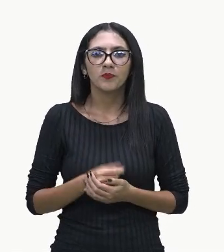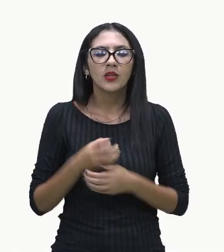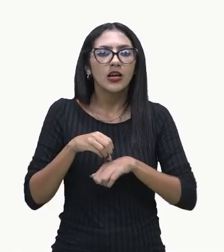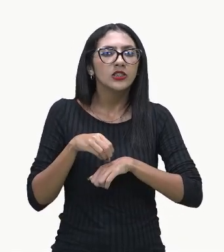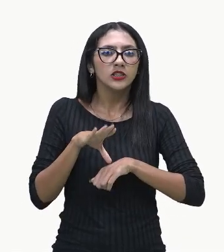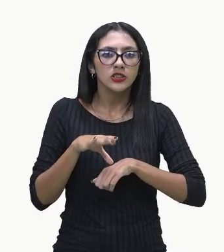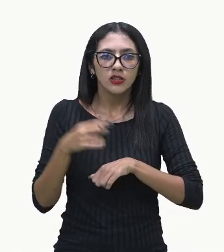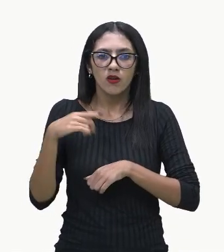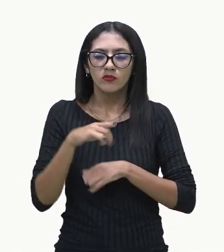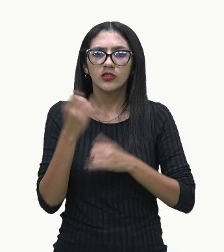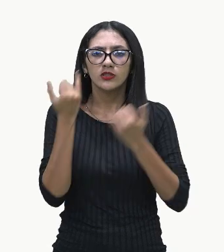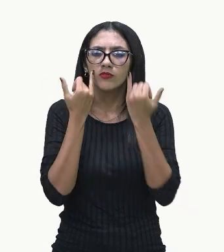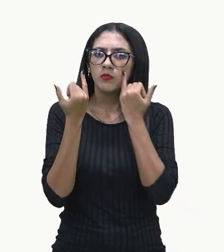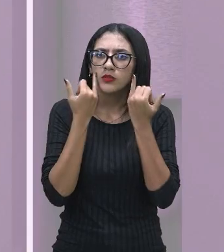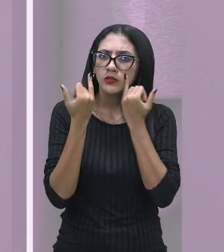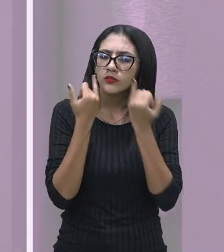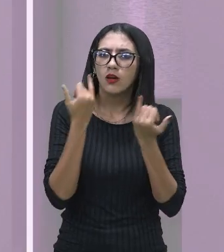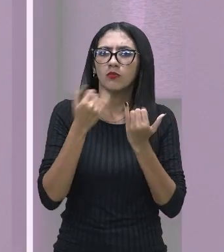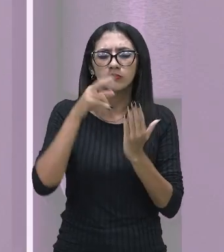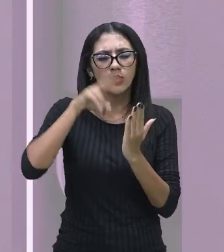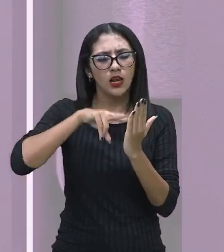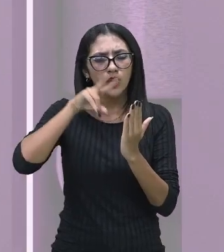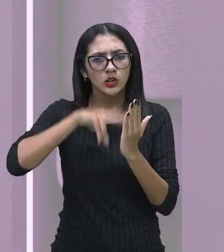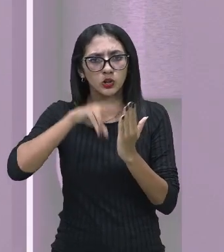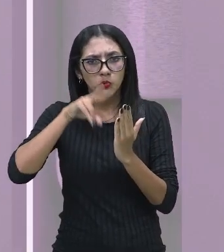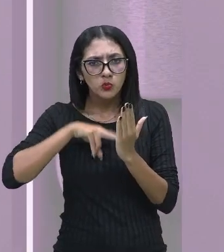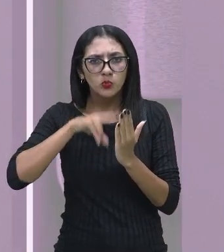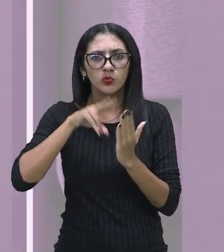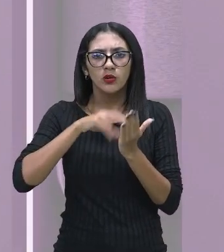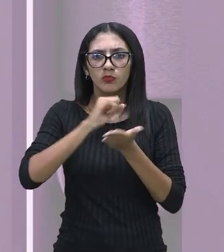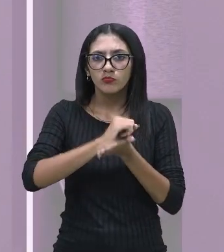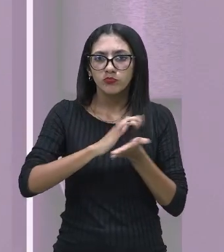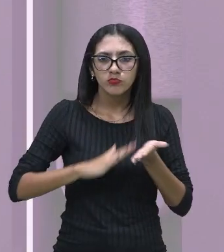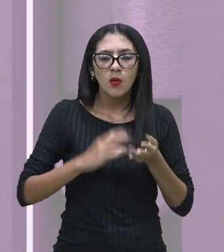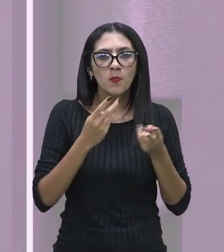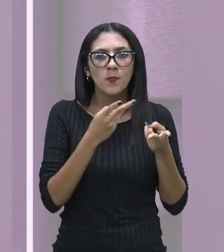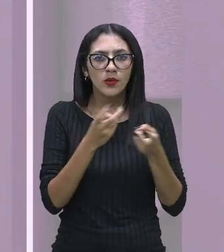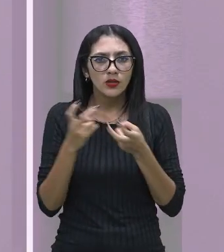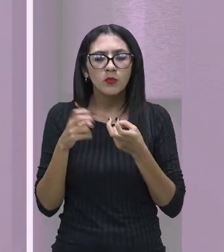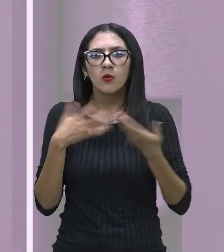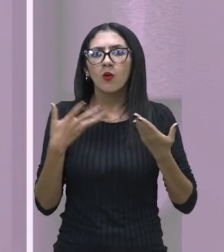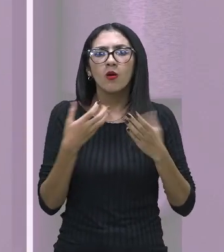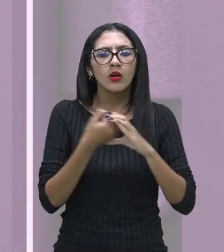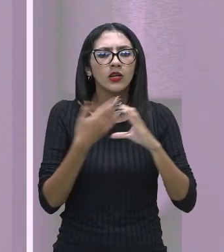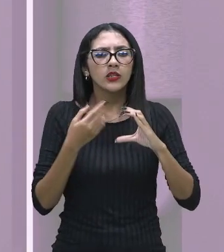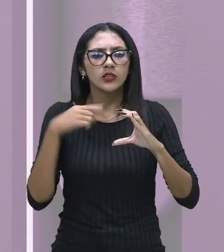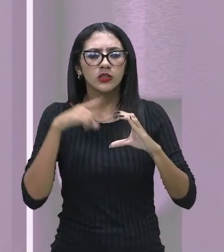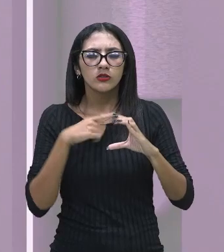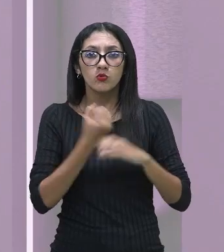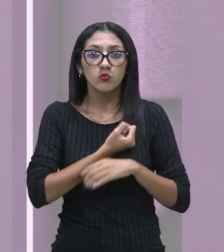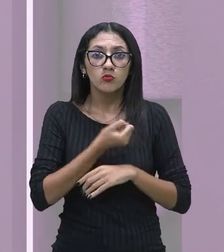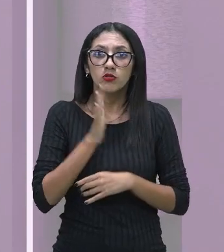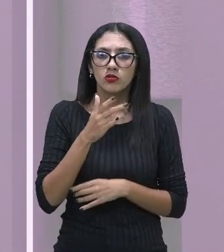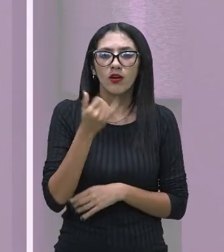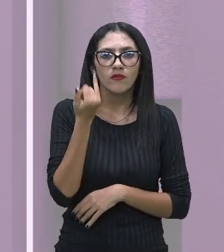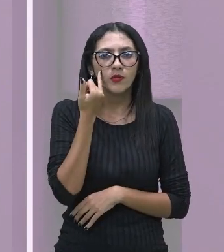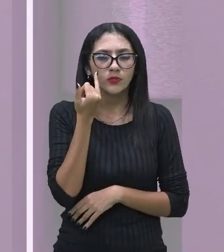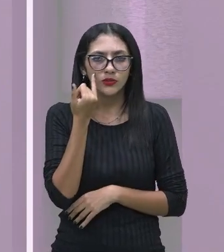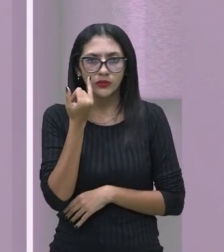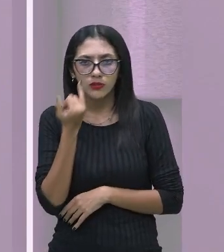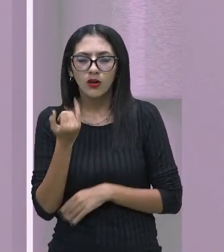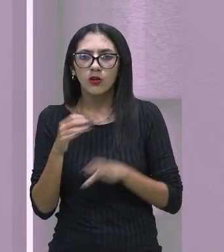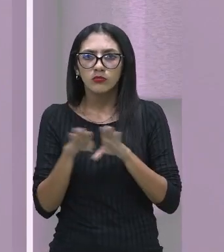você observar a questão, é você observar ali o exercício e perceber quais elementos você tem, não é? Olhar ali